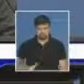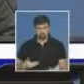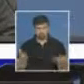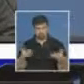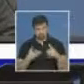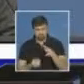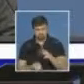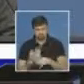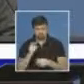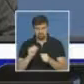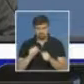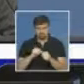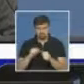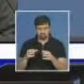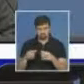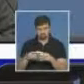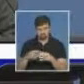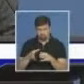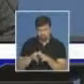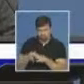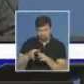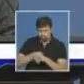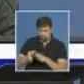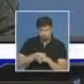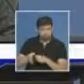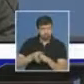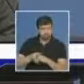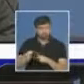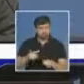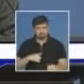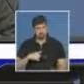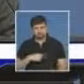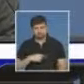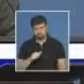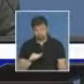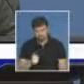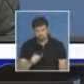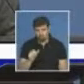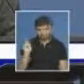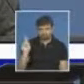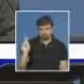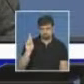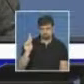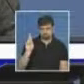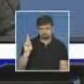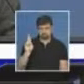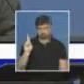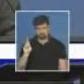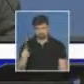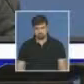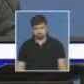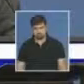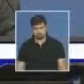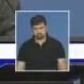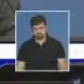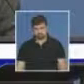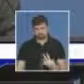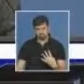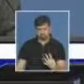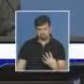agora realizada mediante um conselho meramente consultivo composto por 11 representantes quatro